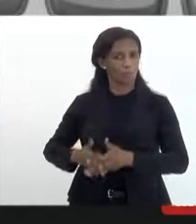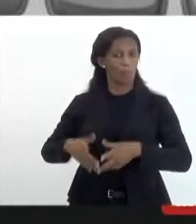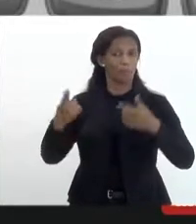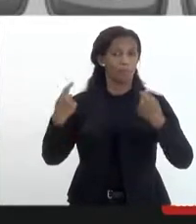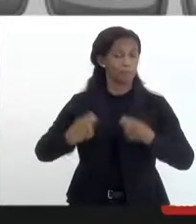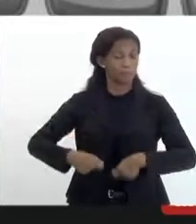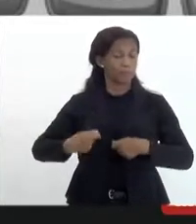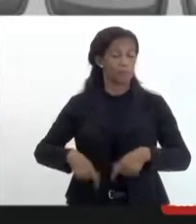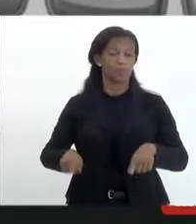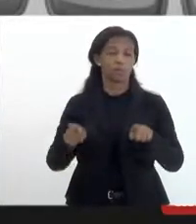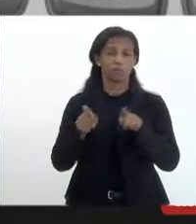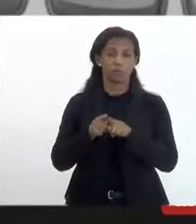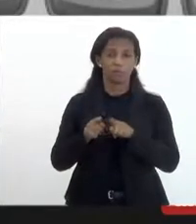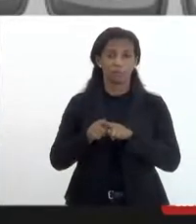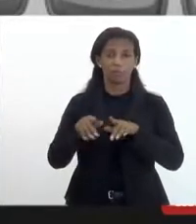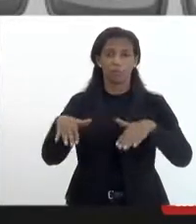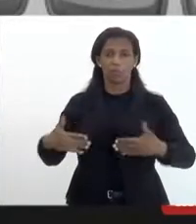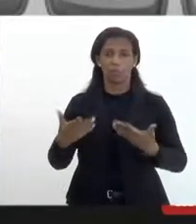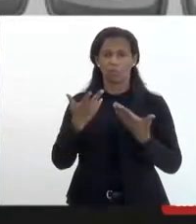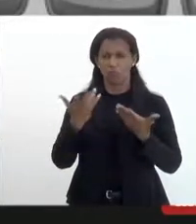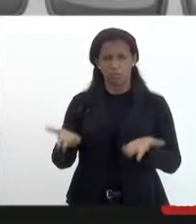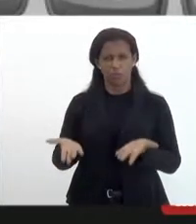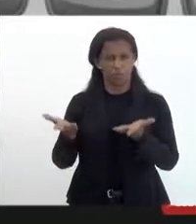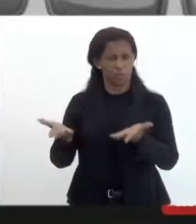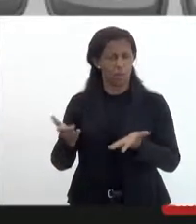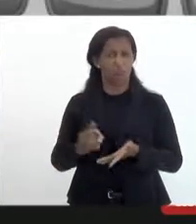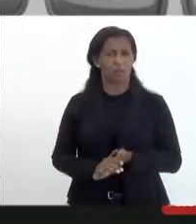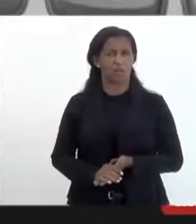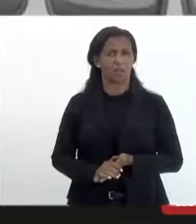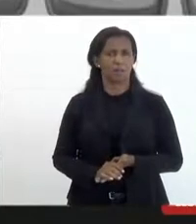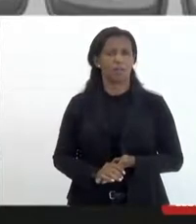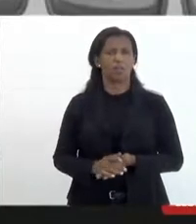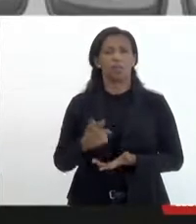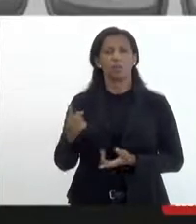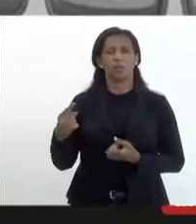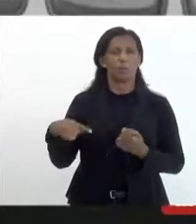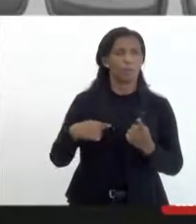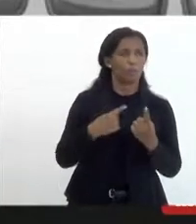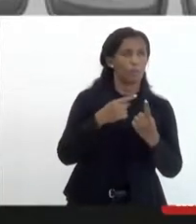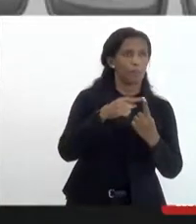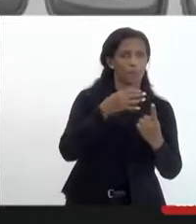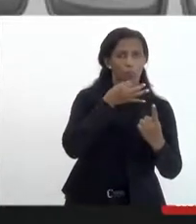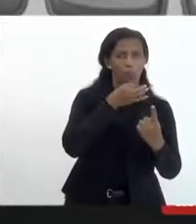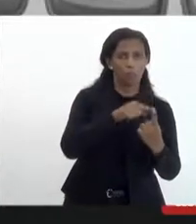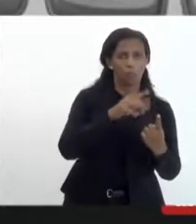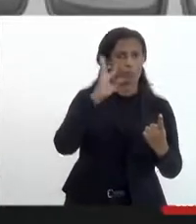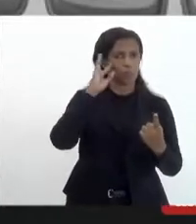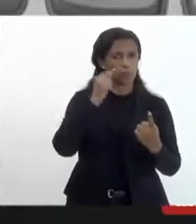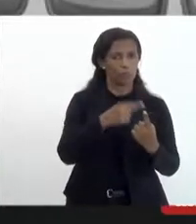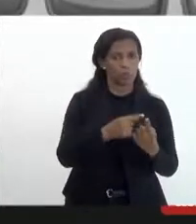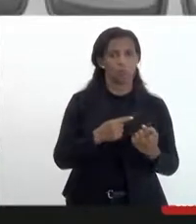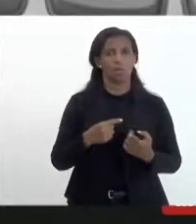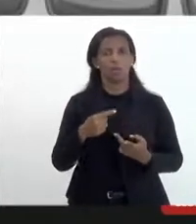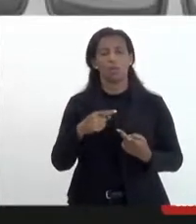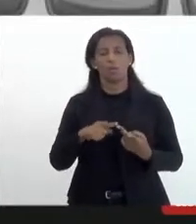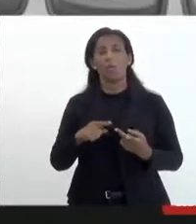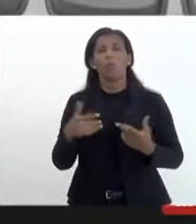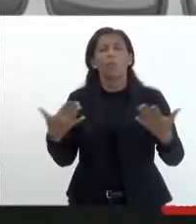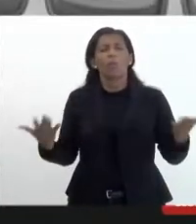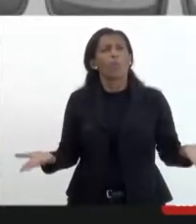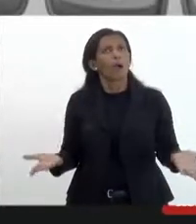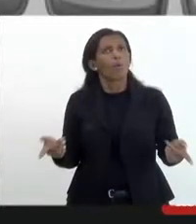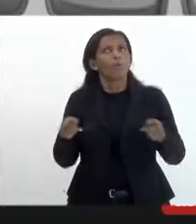também, quando o senhor comenta aí bem a respeito da solução salomônica, a solução do meio, é preciso entender também qual